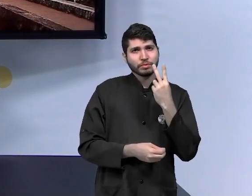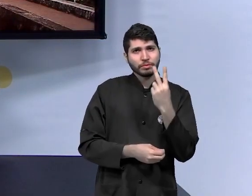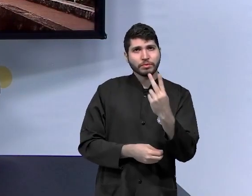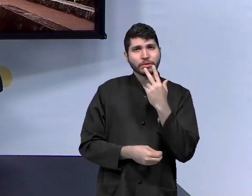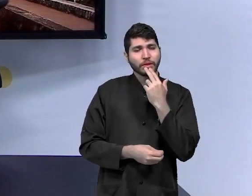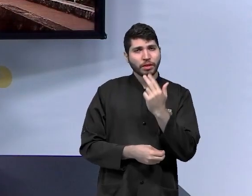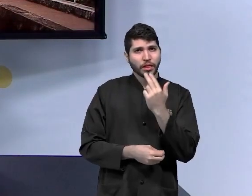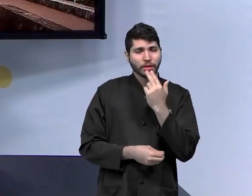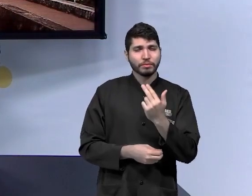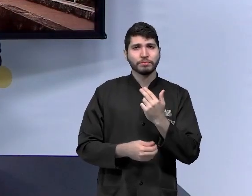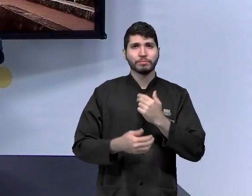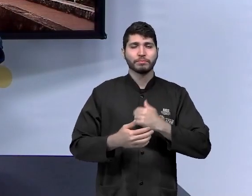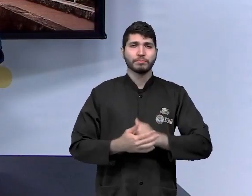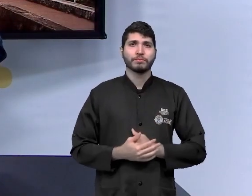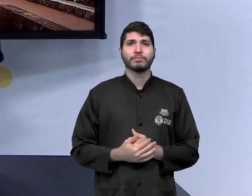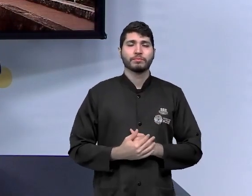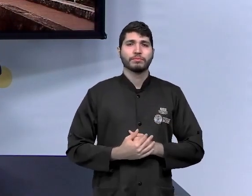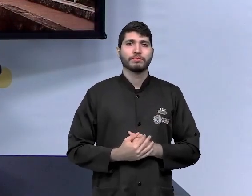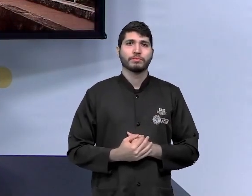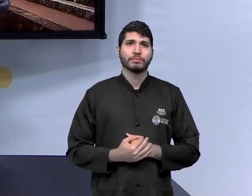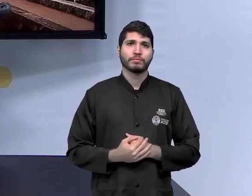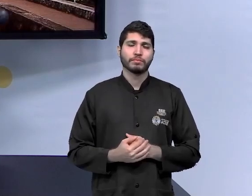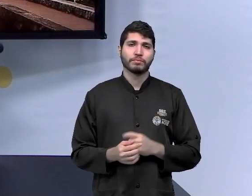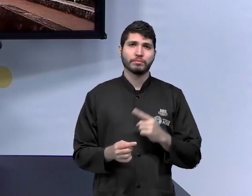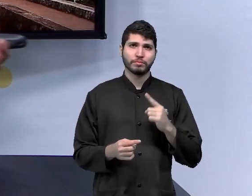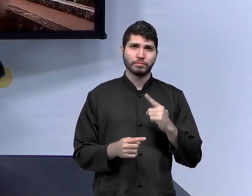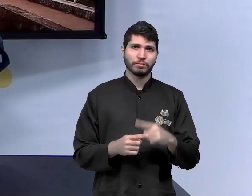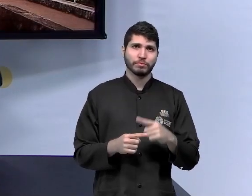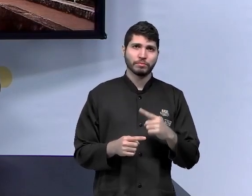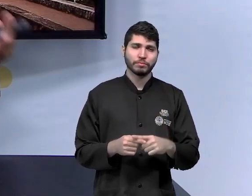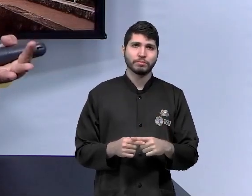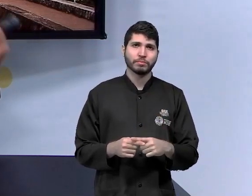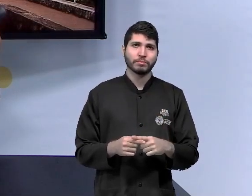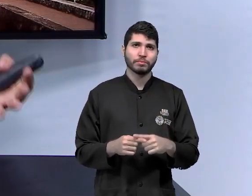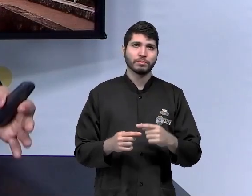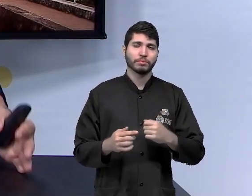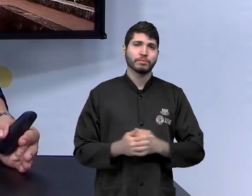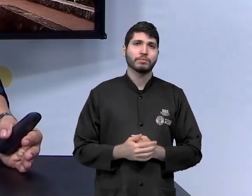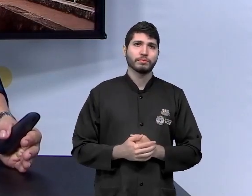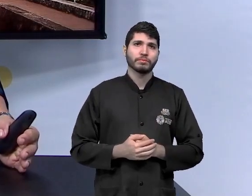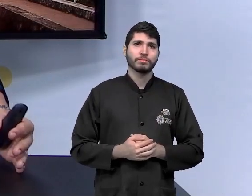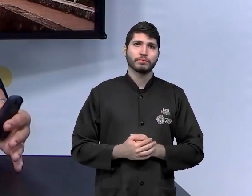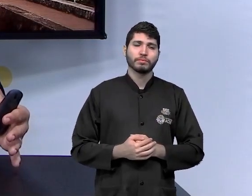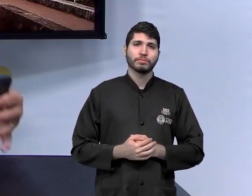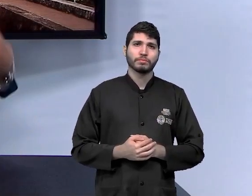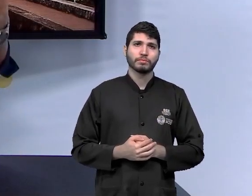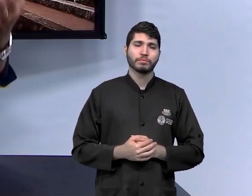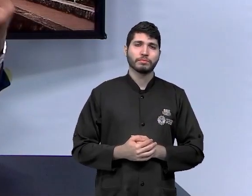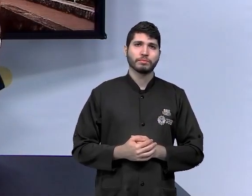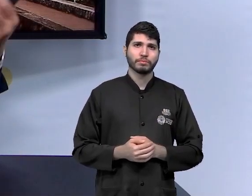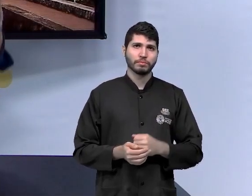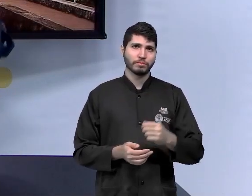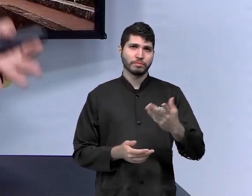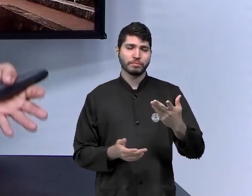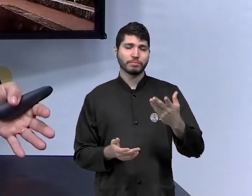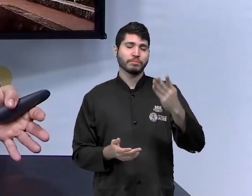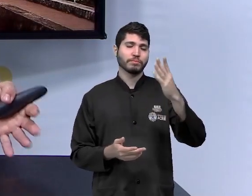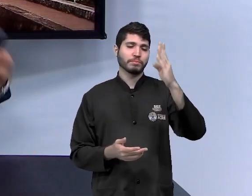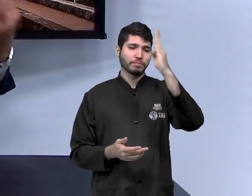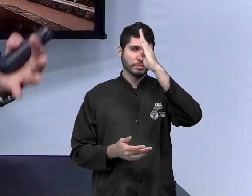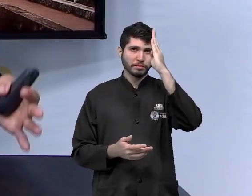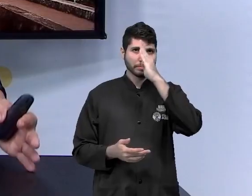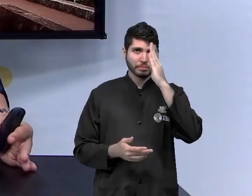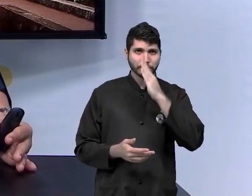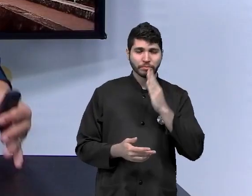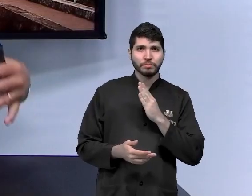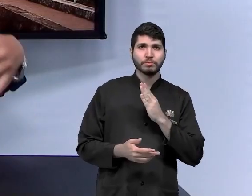Acre é Acre, sempre viveu brasileiros, na verdade, a Bolívia só foi se dar conta que era deles quando tinha brasileiro